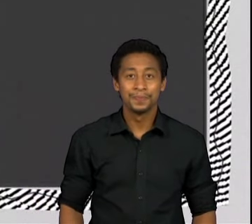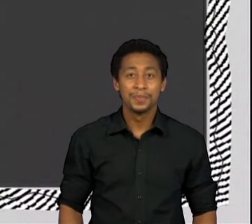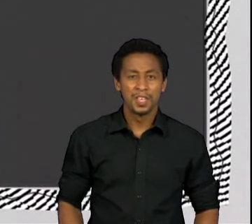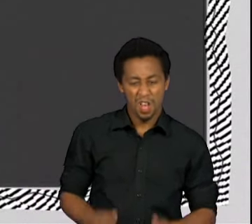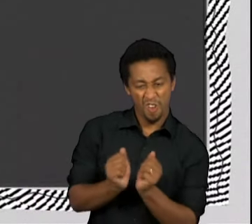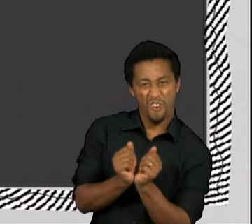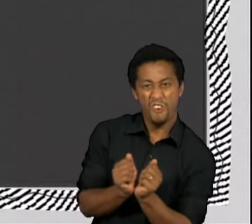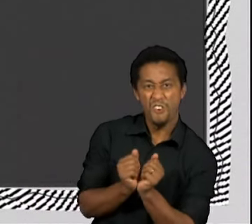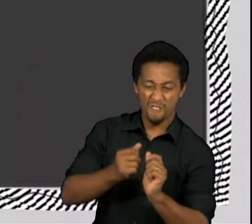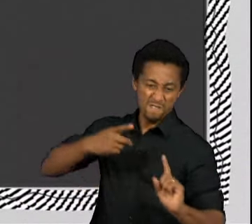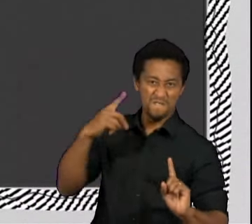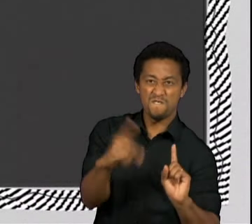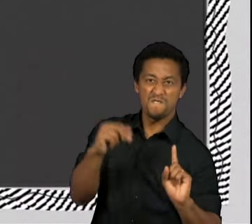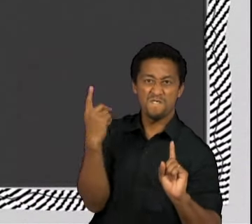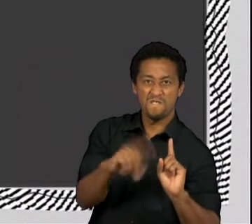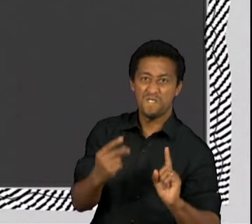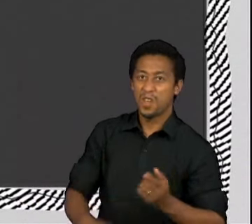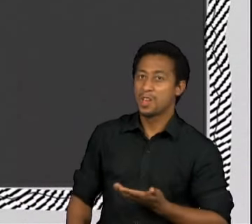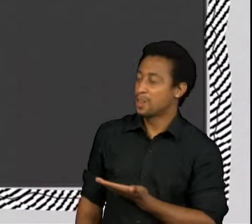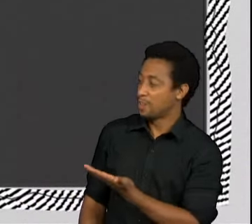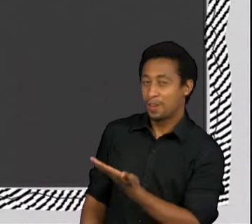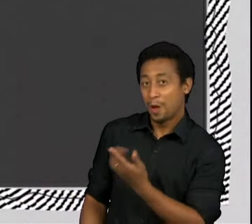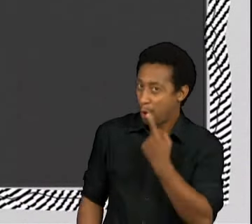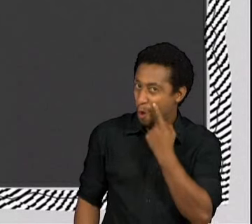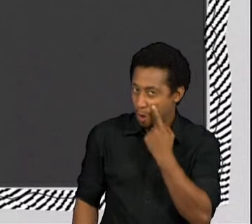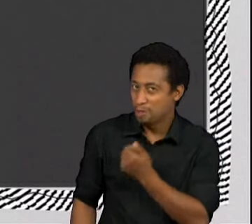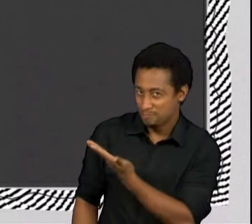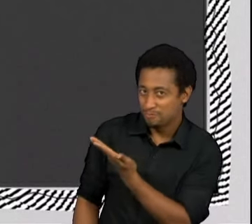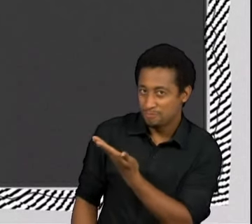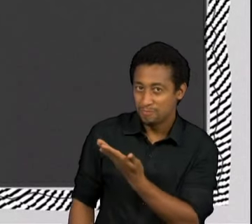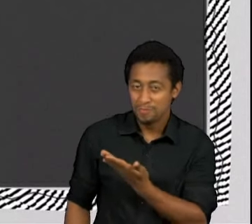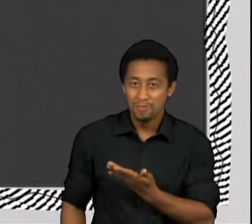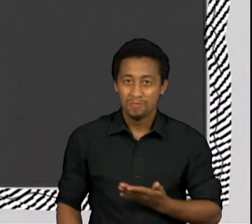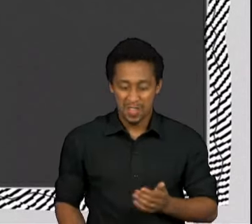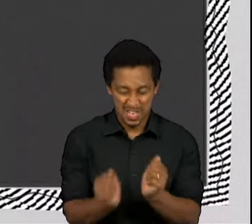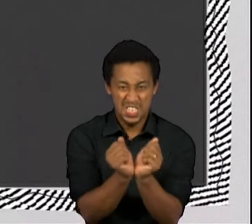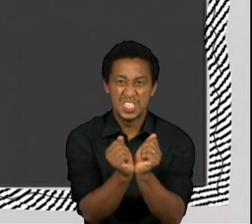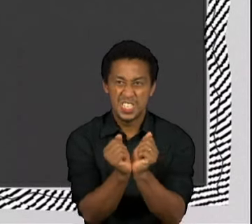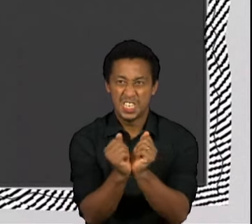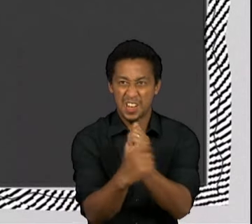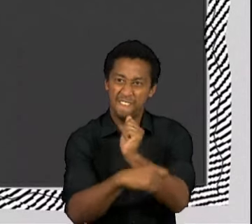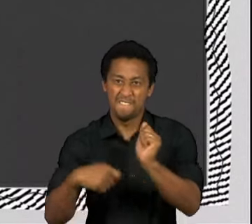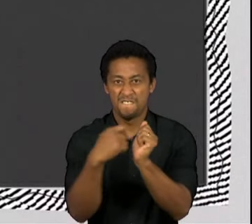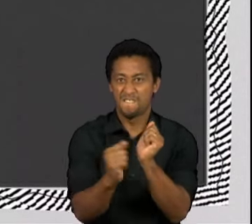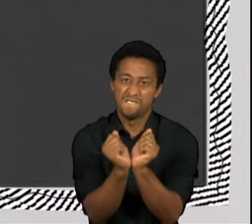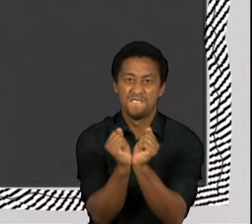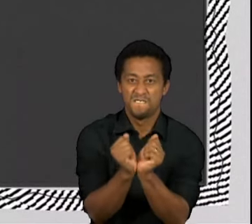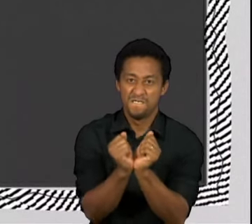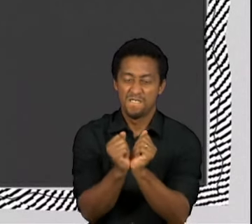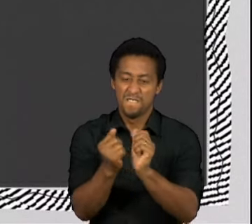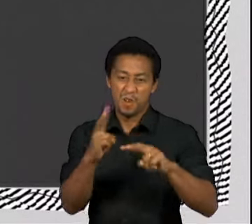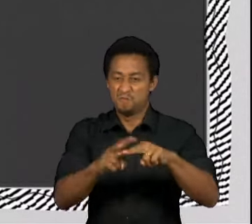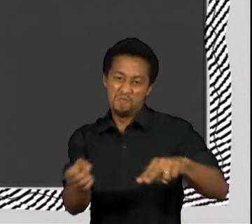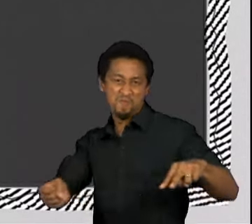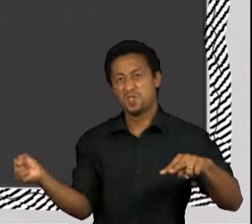minha Senzala aí ó a ver prender